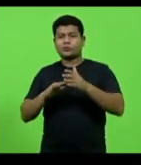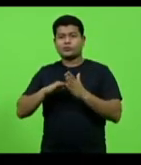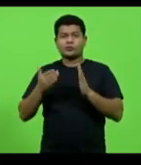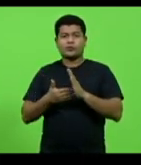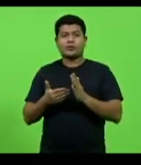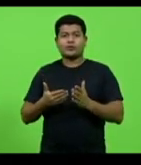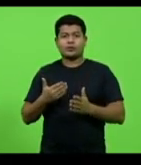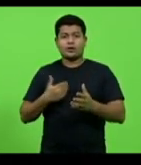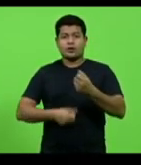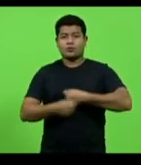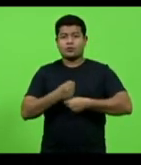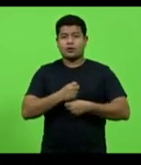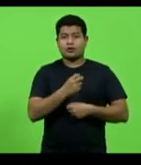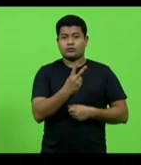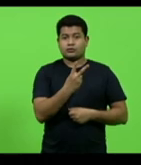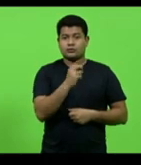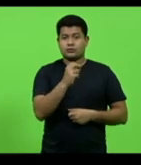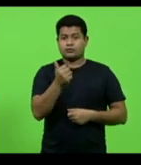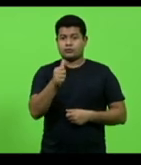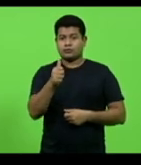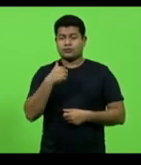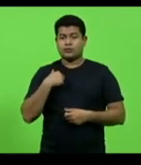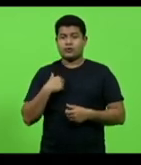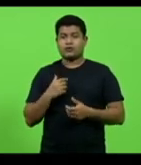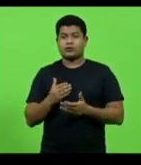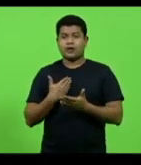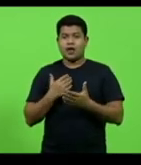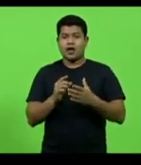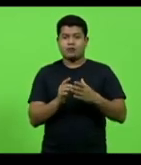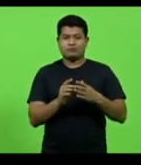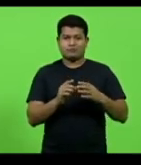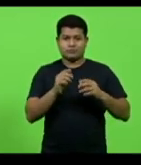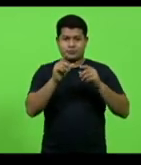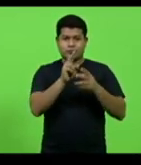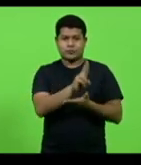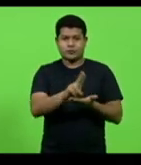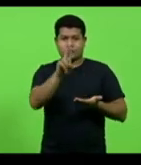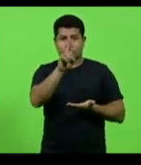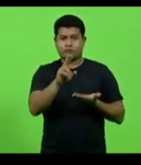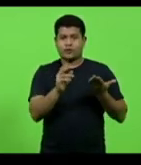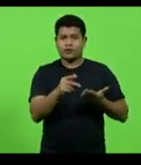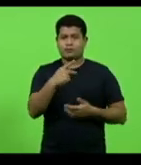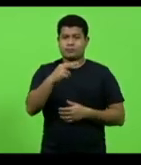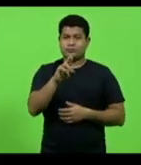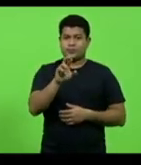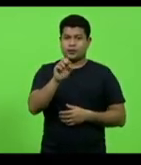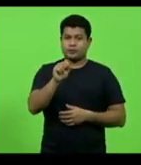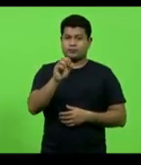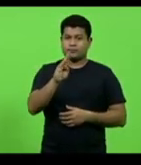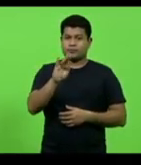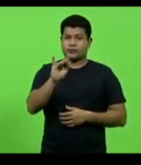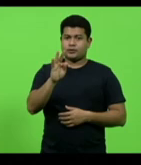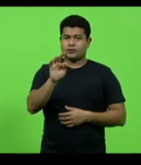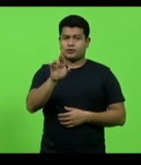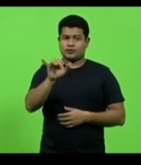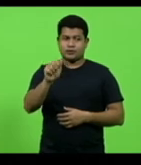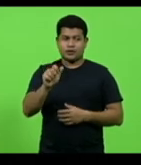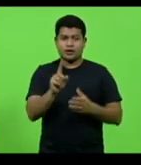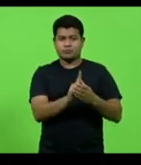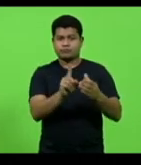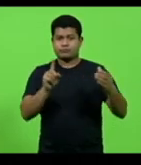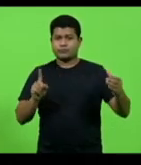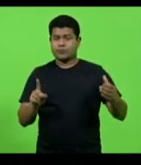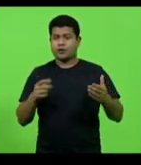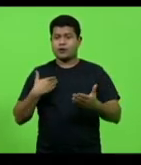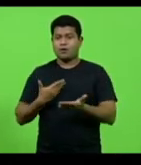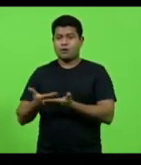me distanciei da universidade, eu era professora na Universidade Presbiteriana Mackenzie e fiz um